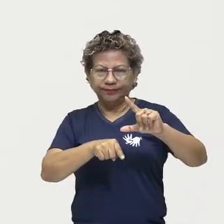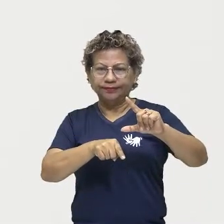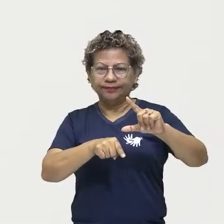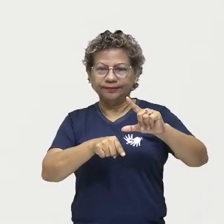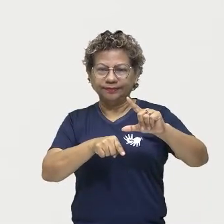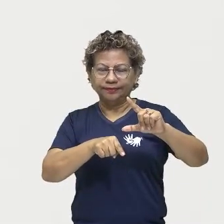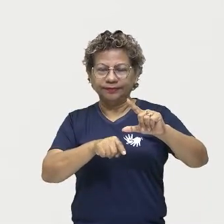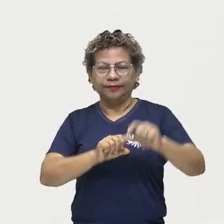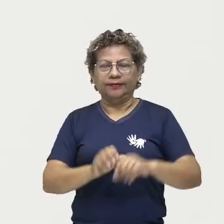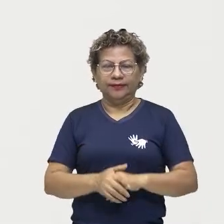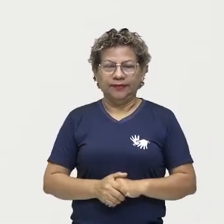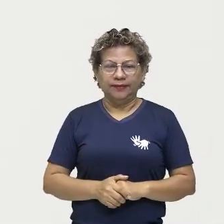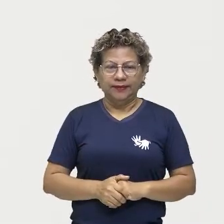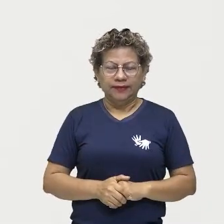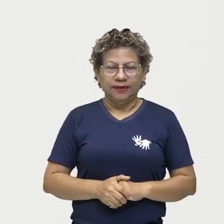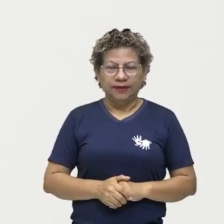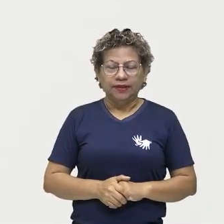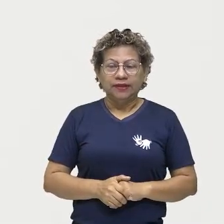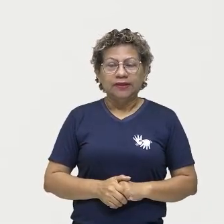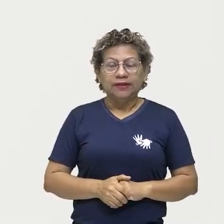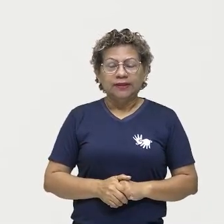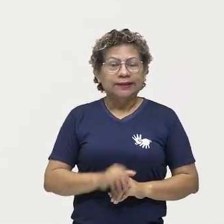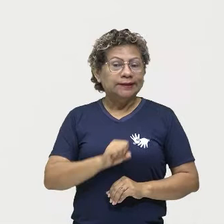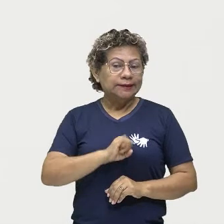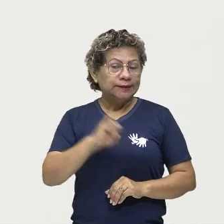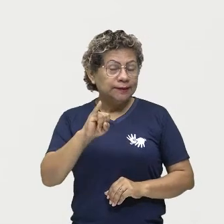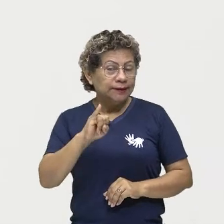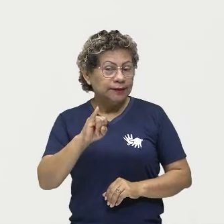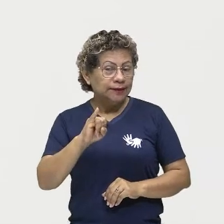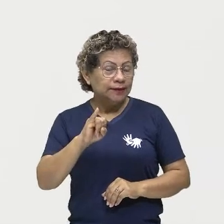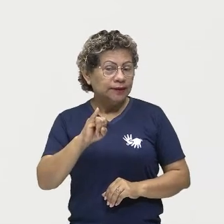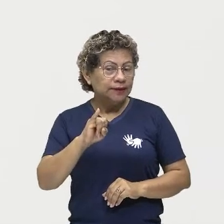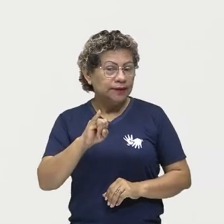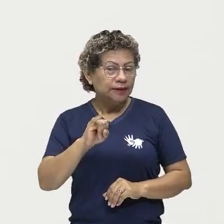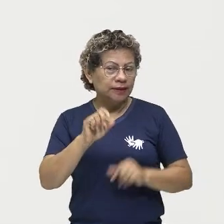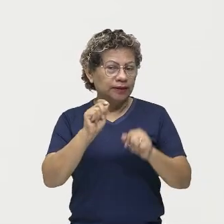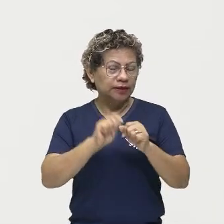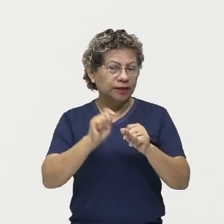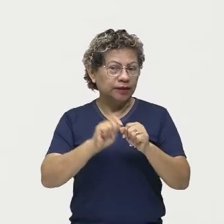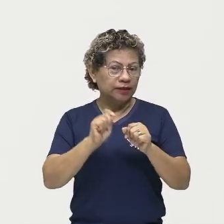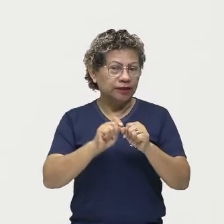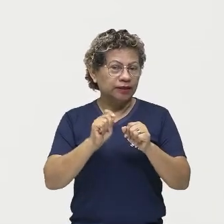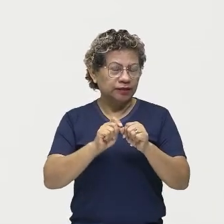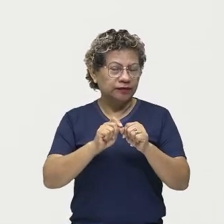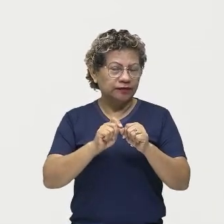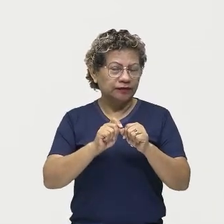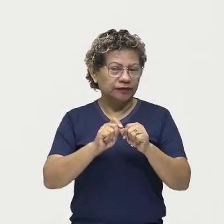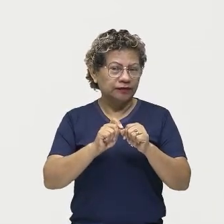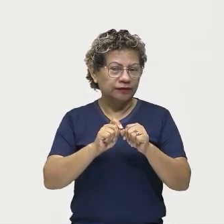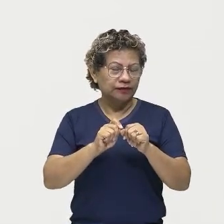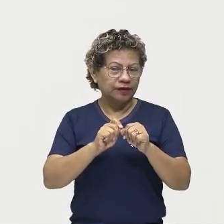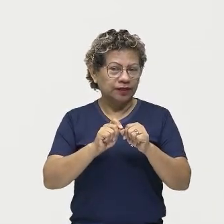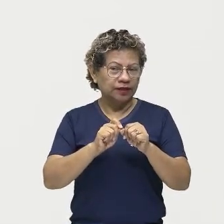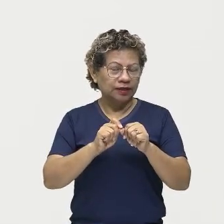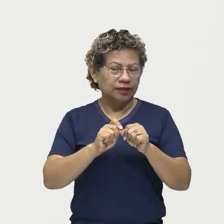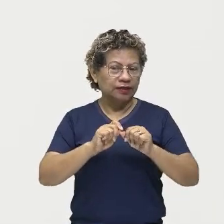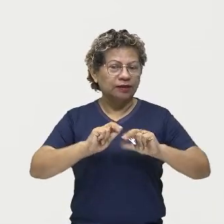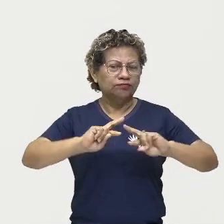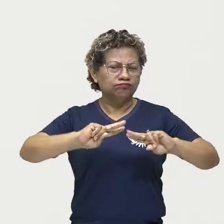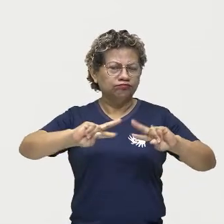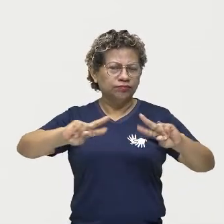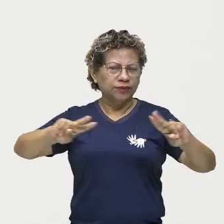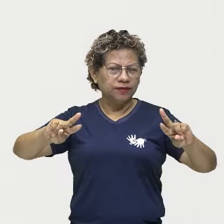Se nós pegarmos e repetirmos esse procedimento em relação aos demais lados, iremos